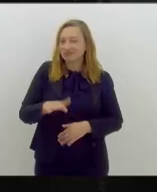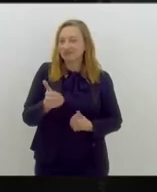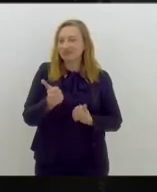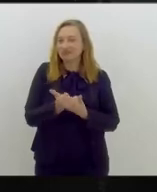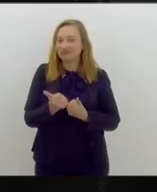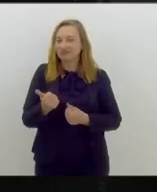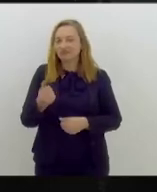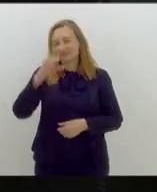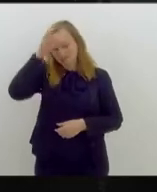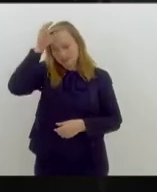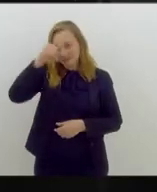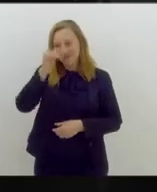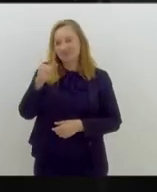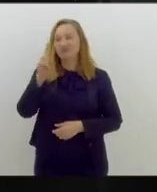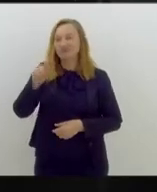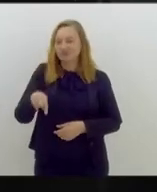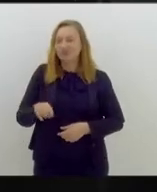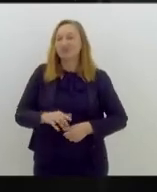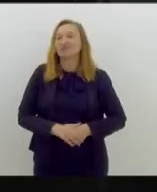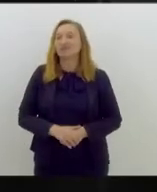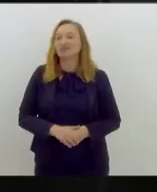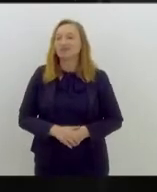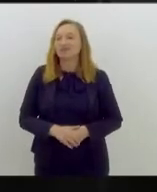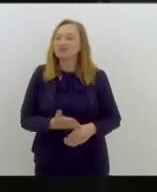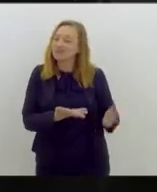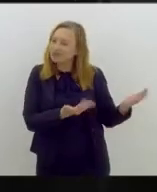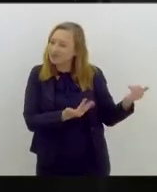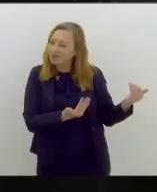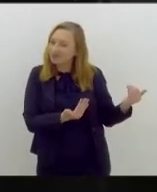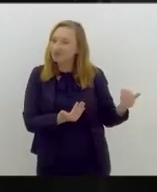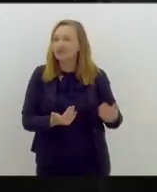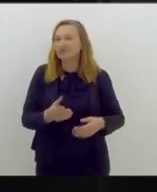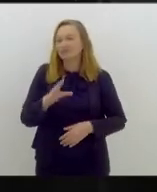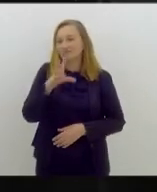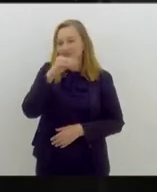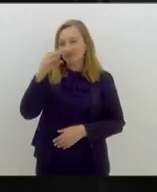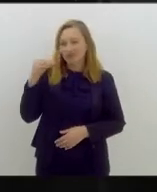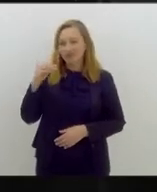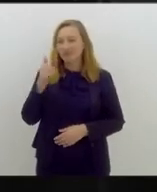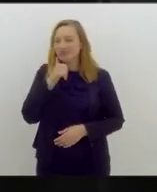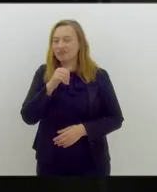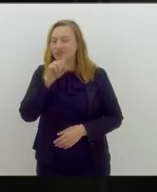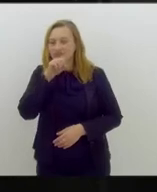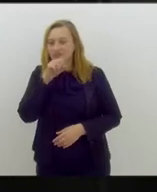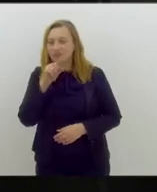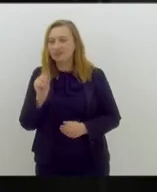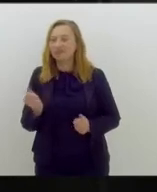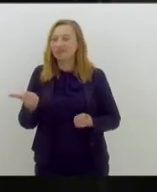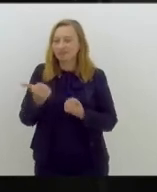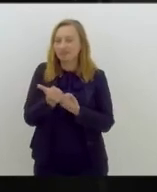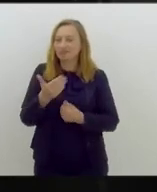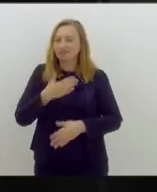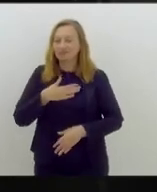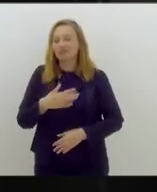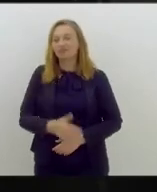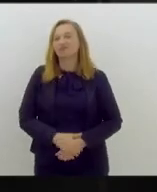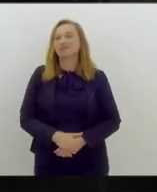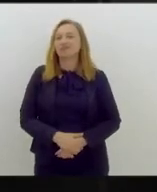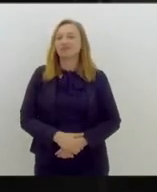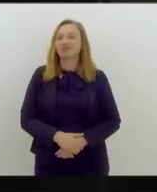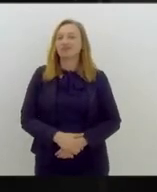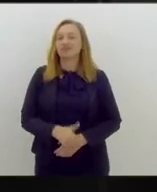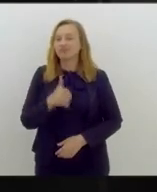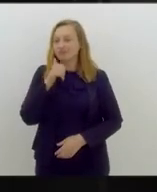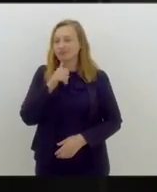tia Ju adolescentes Conto com a tua tia Juventude Conte com a tia Ju e as mamães contem com a tia Ju e